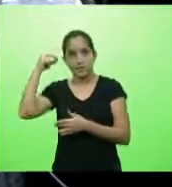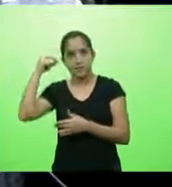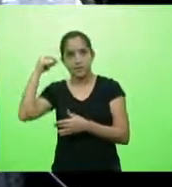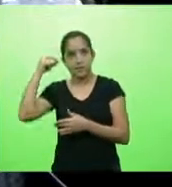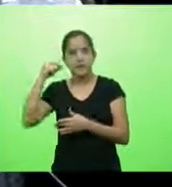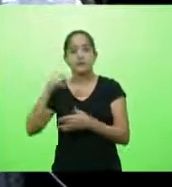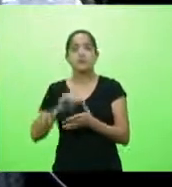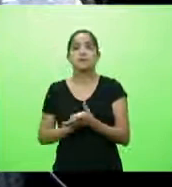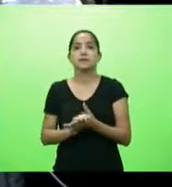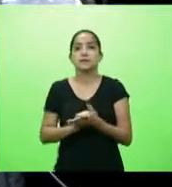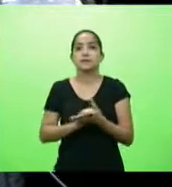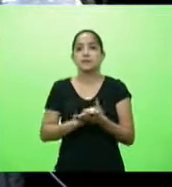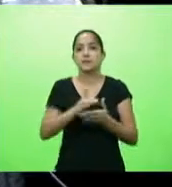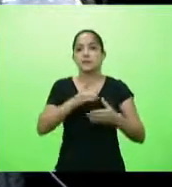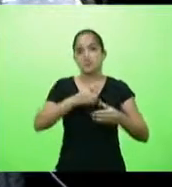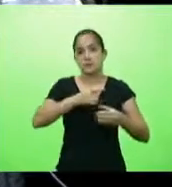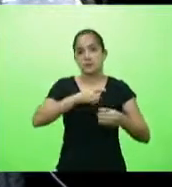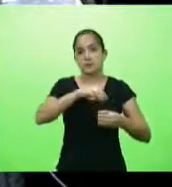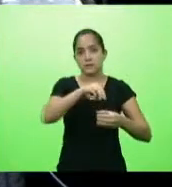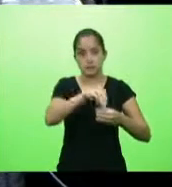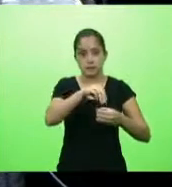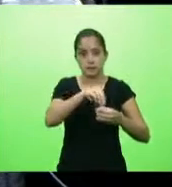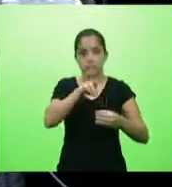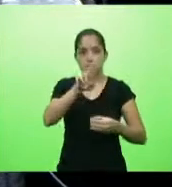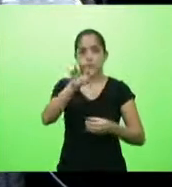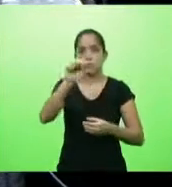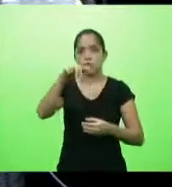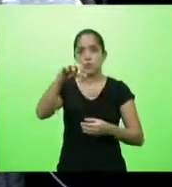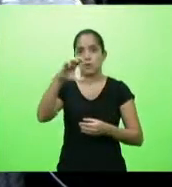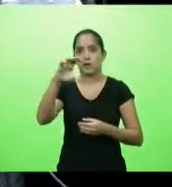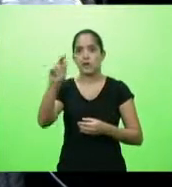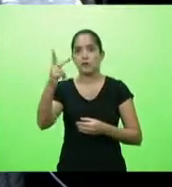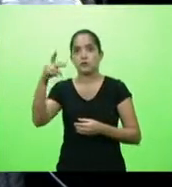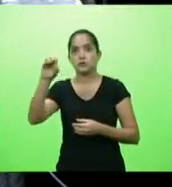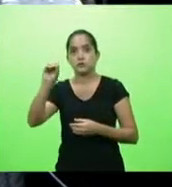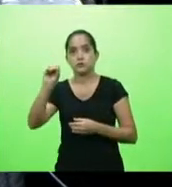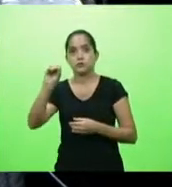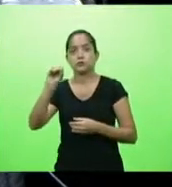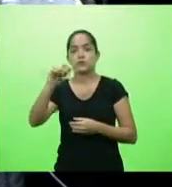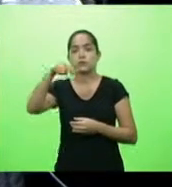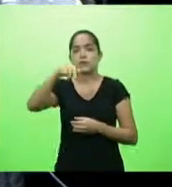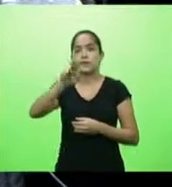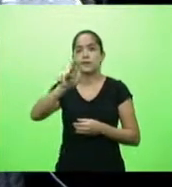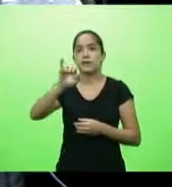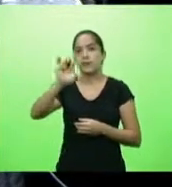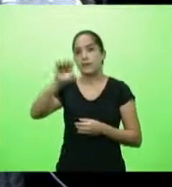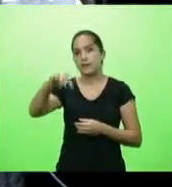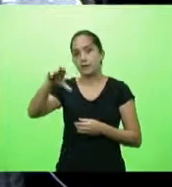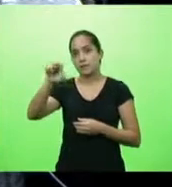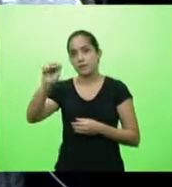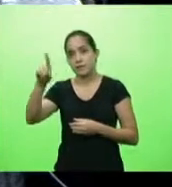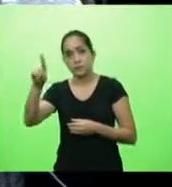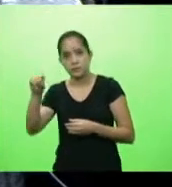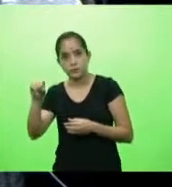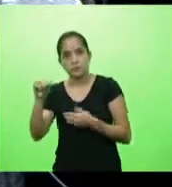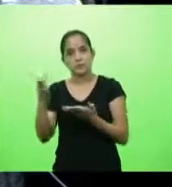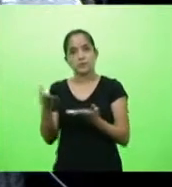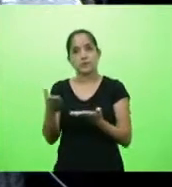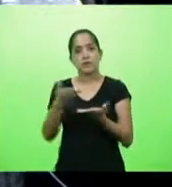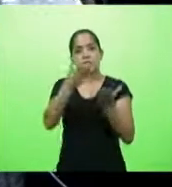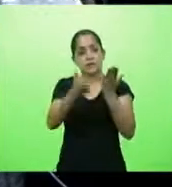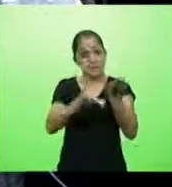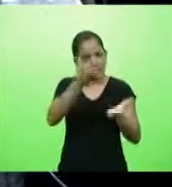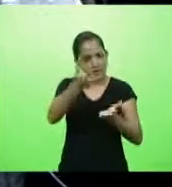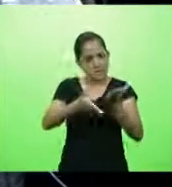que tem utilizado e tem sido um sucesso lá na sua cidade. E quem disse que não existe o tratamento precoce